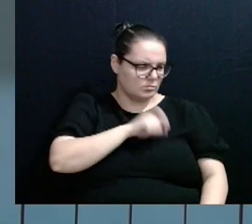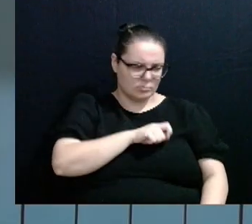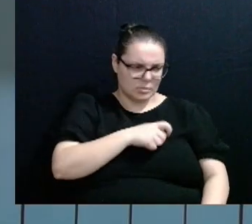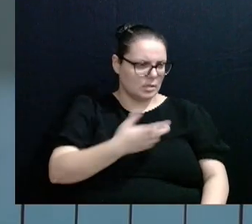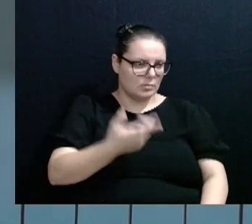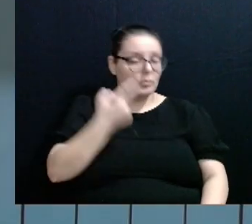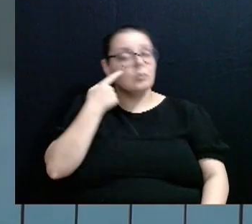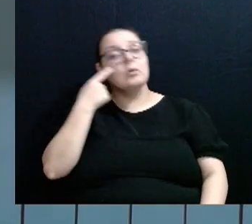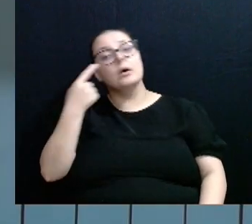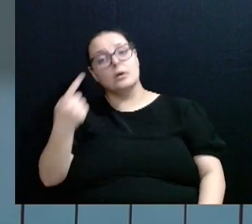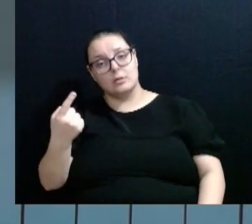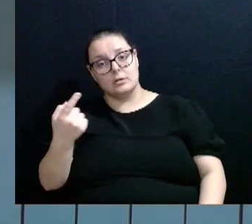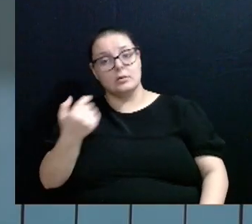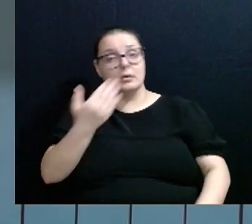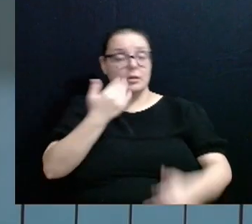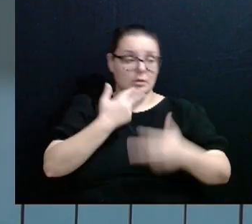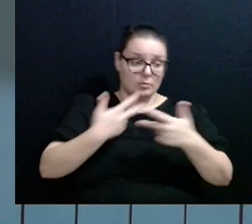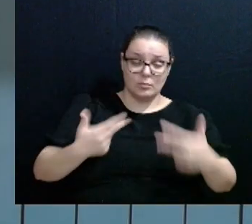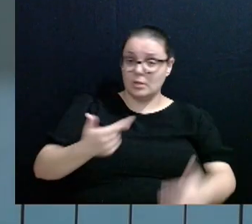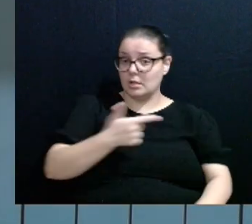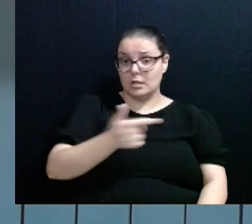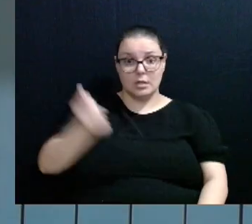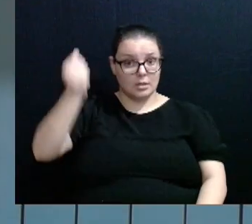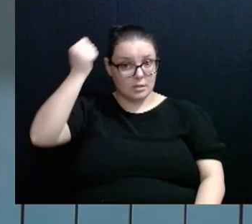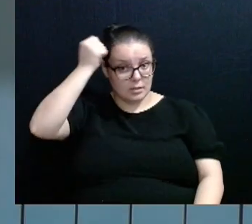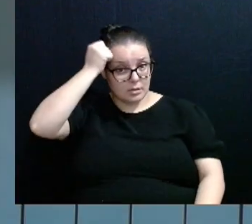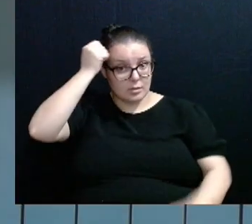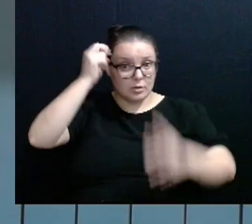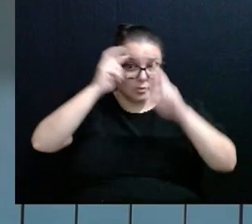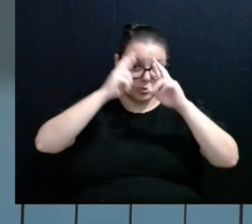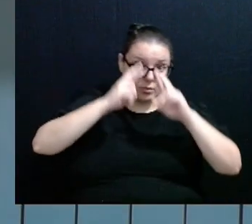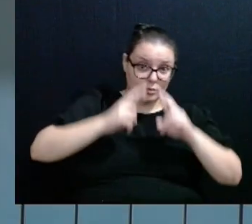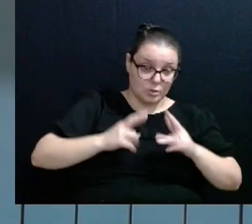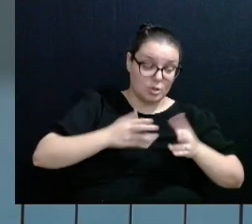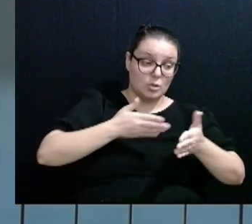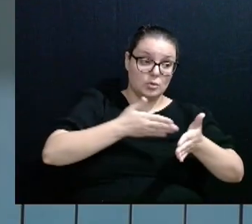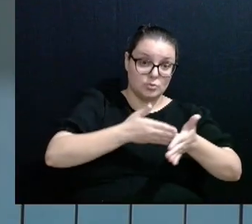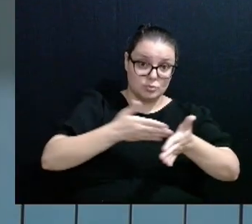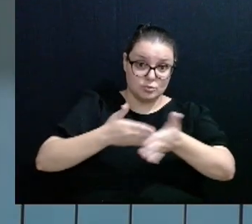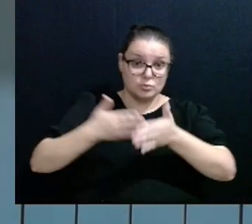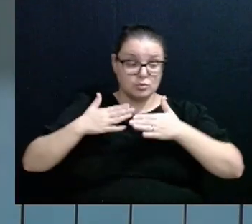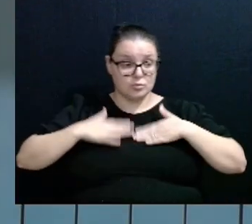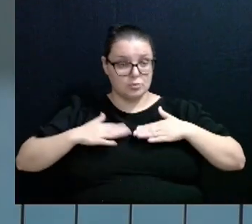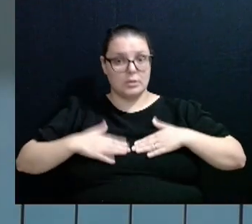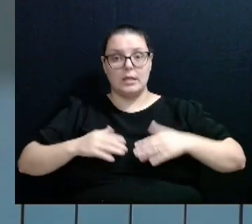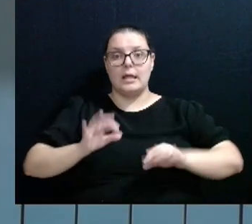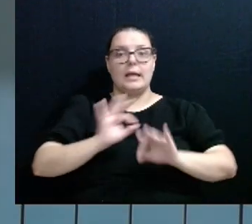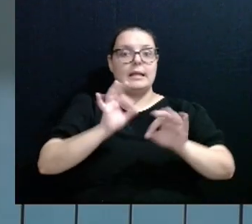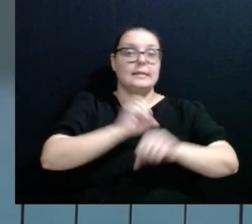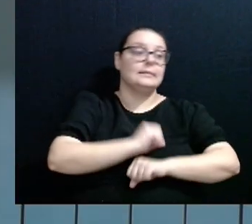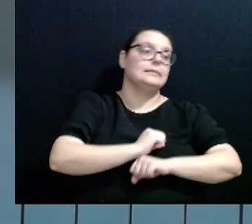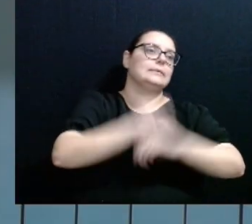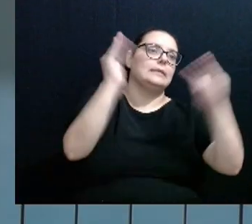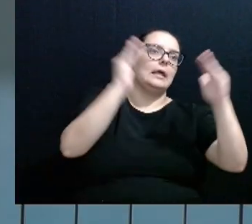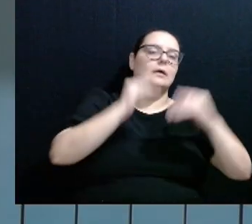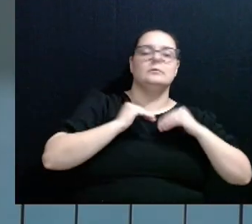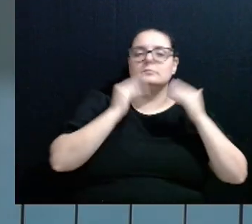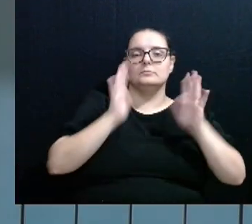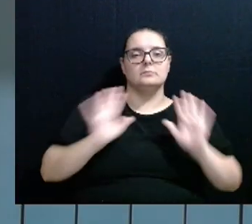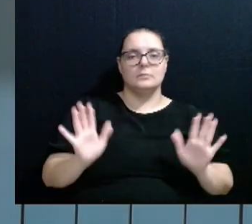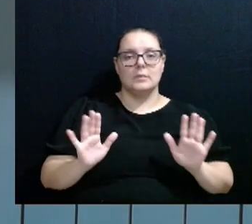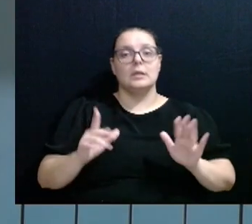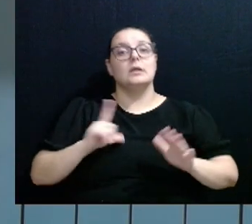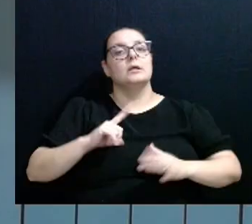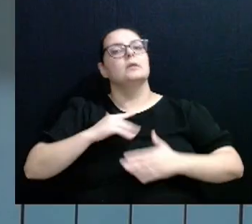é comer sem culpa, respeitando, né, os limites, aí nada em excesso, e ter o prazer